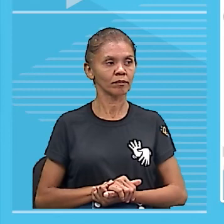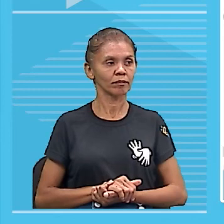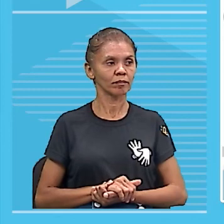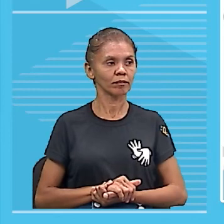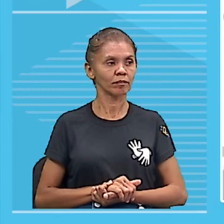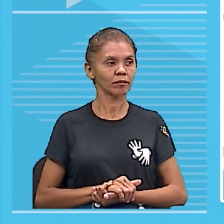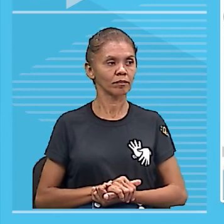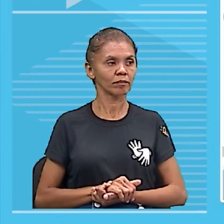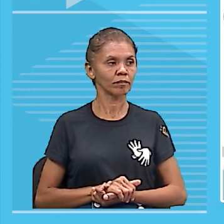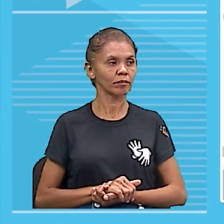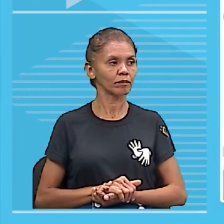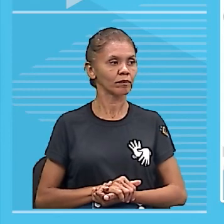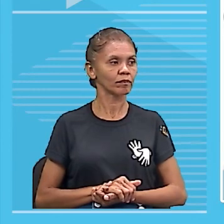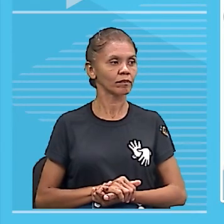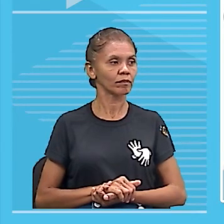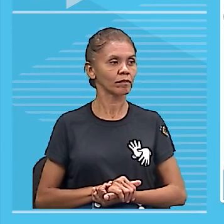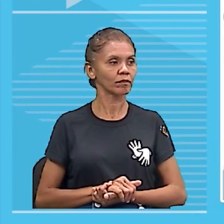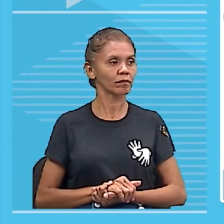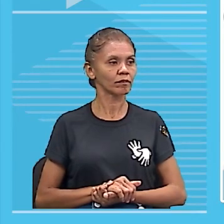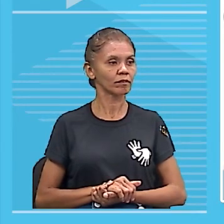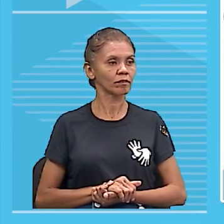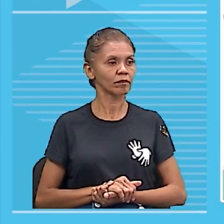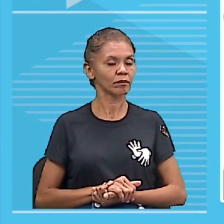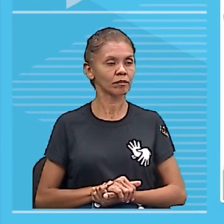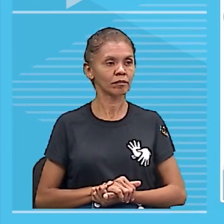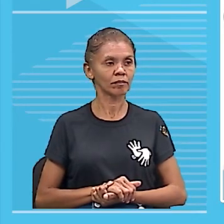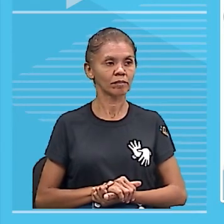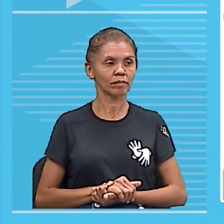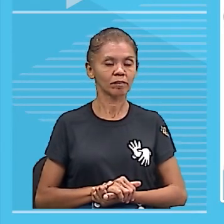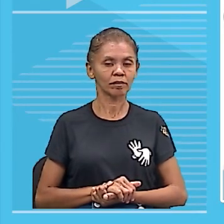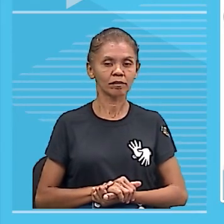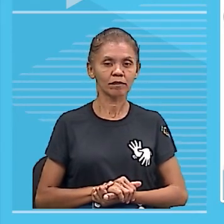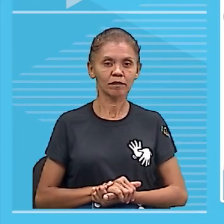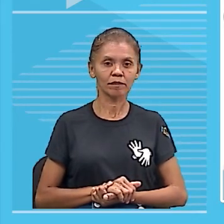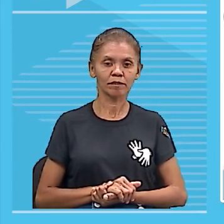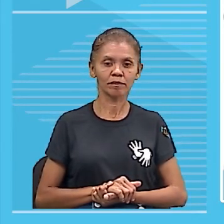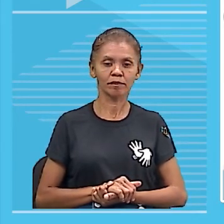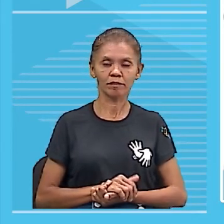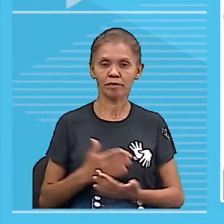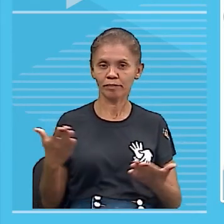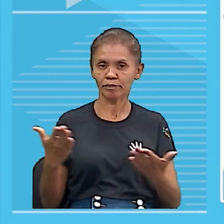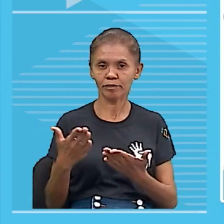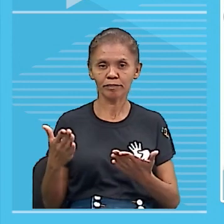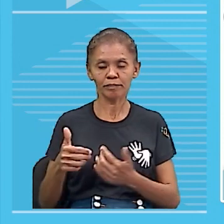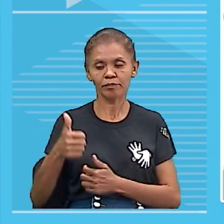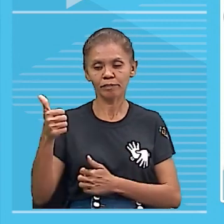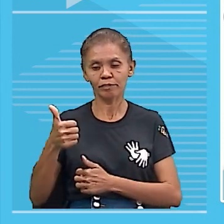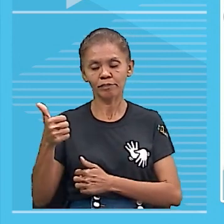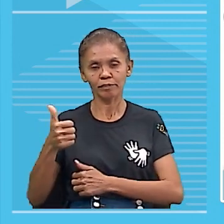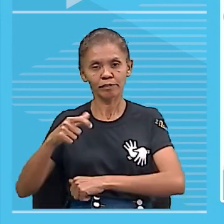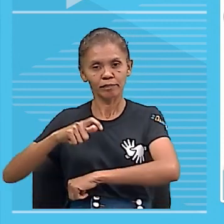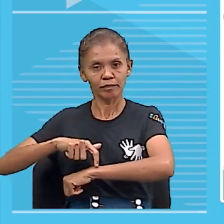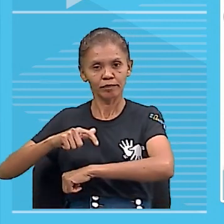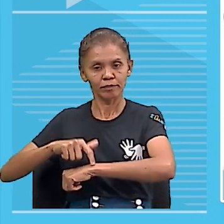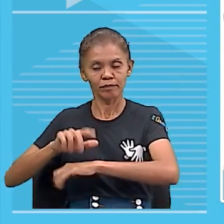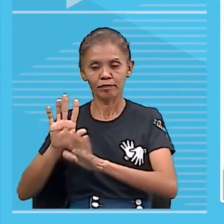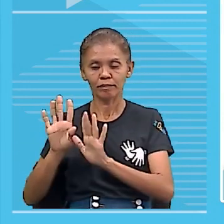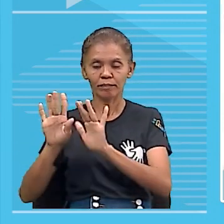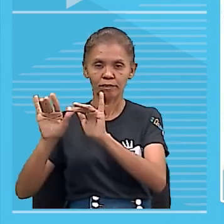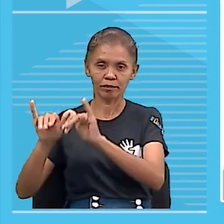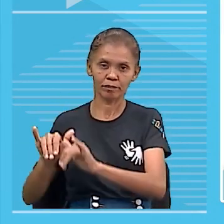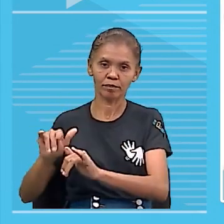beleza Olá meus queridos pois a gente vai finalizar aqui o nosso primeiro encontro